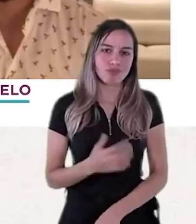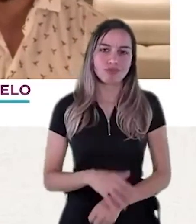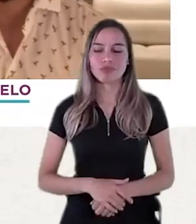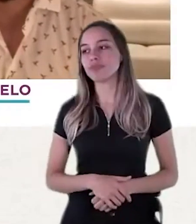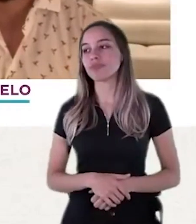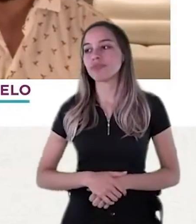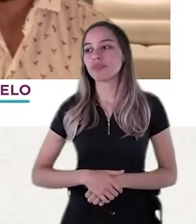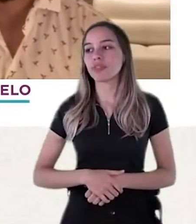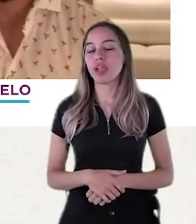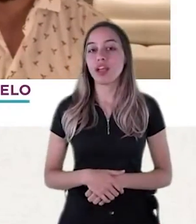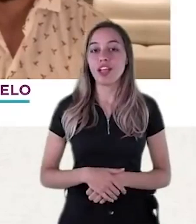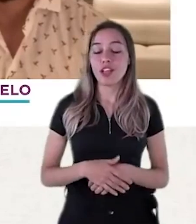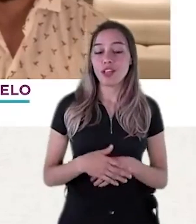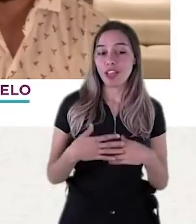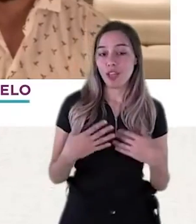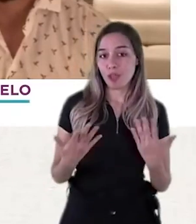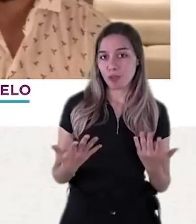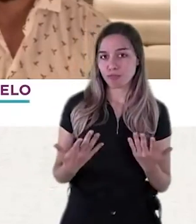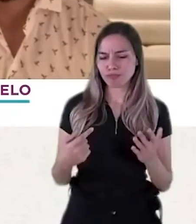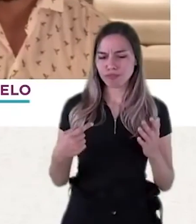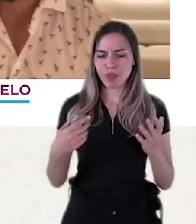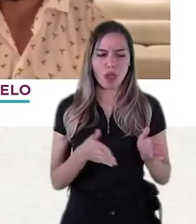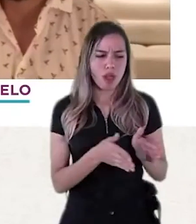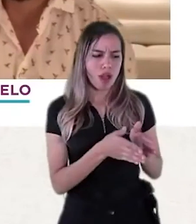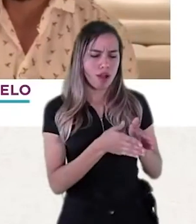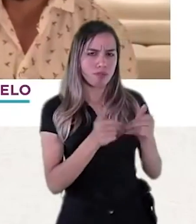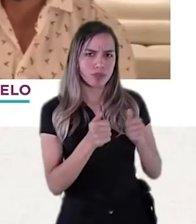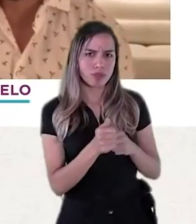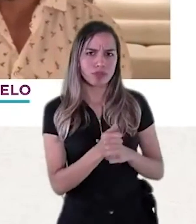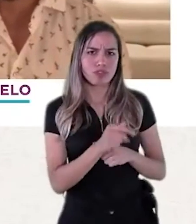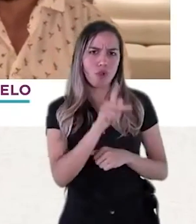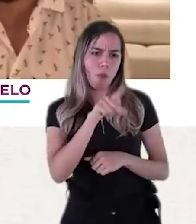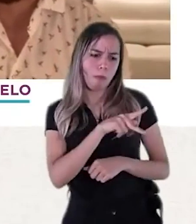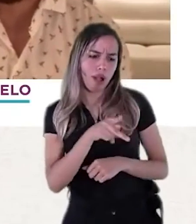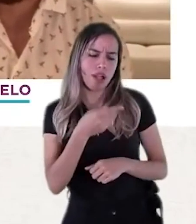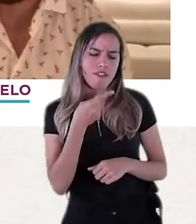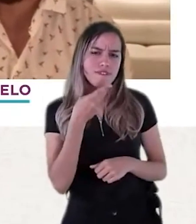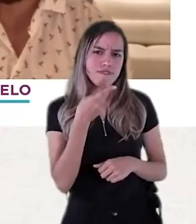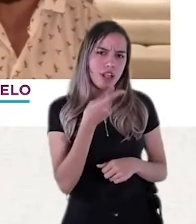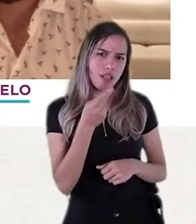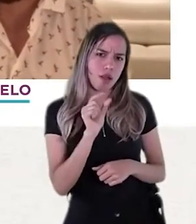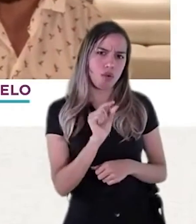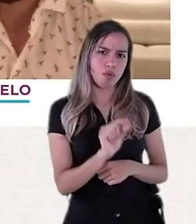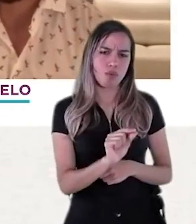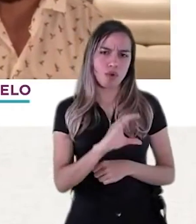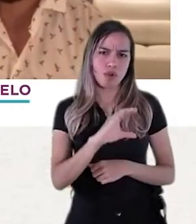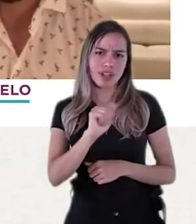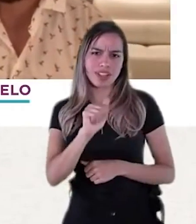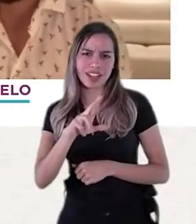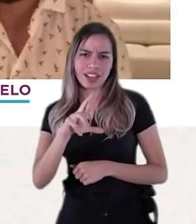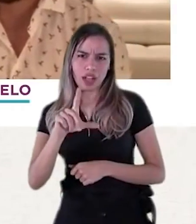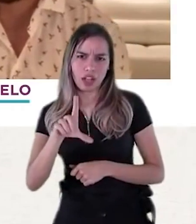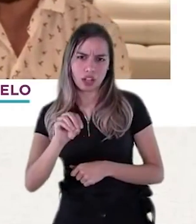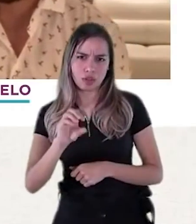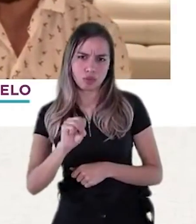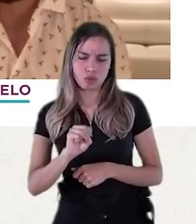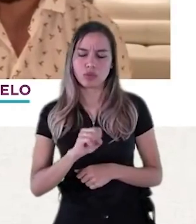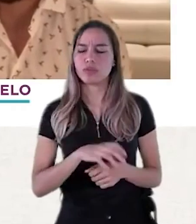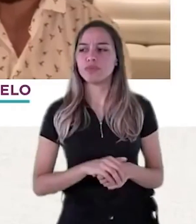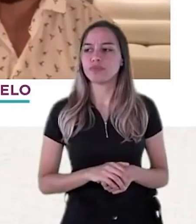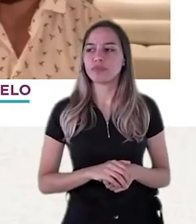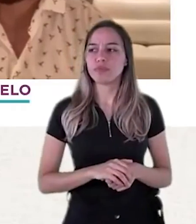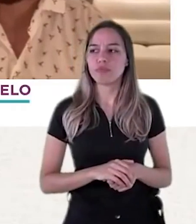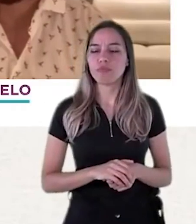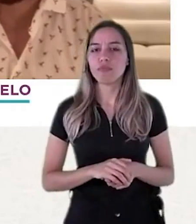eu pedi o Padre Fábio para falar um pouco também de Carlos Drummond de Andrade, à luz desse lugar maravilhoso que a gente está,